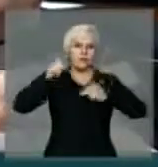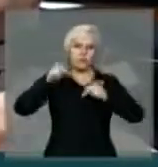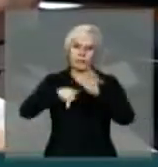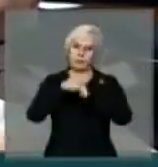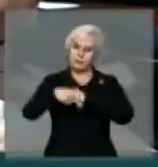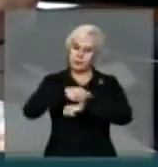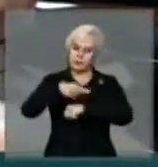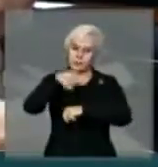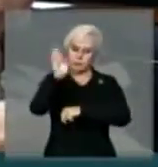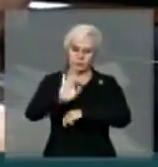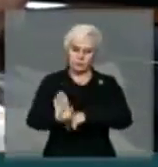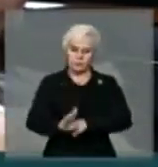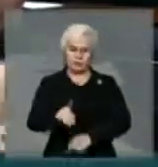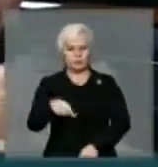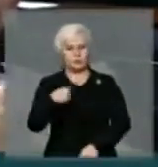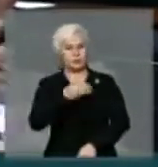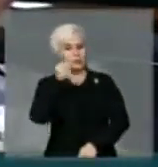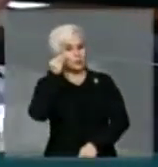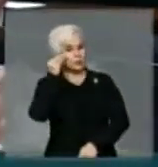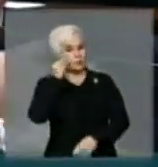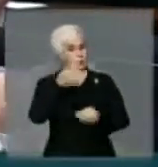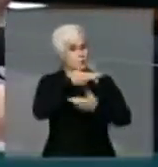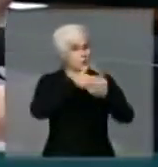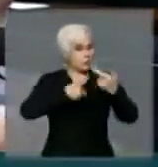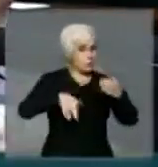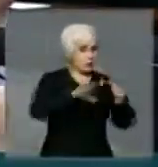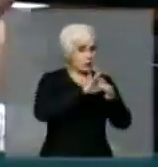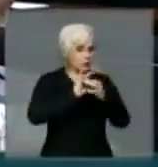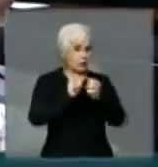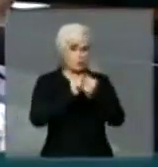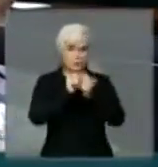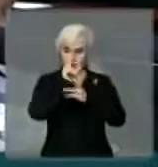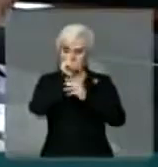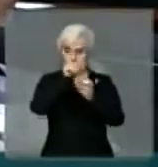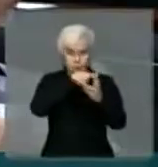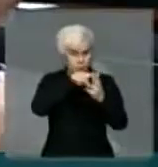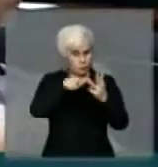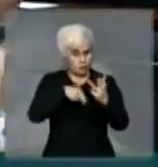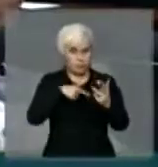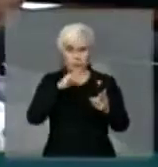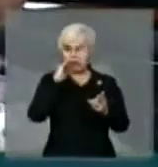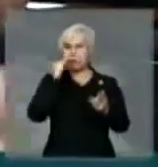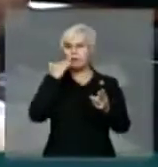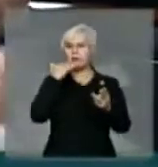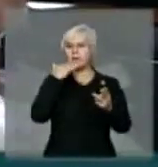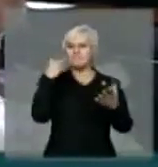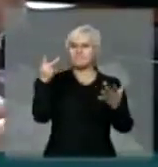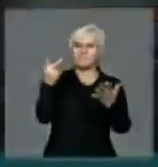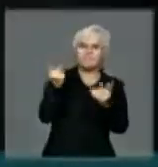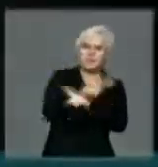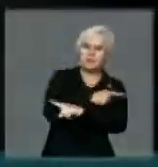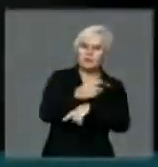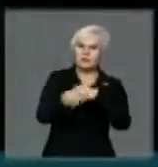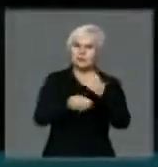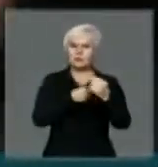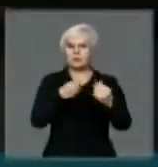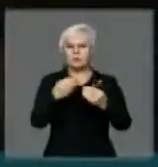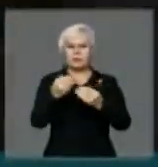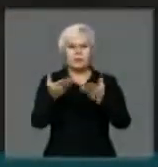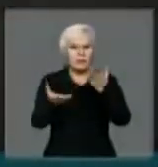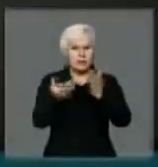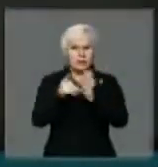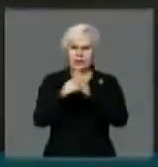que essas relações entre os poderes estão distorcidas, não há equilíbrio, não há harmonia, como se